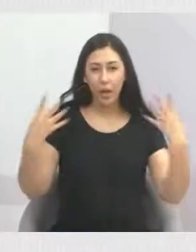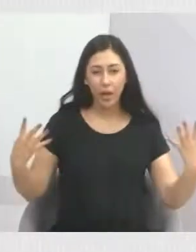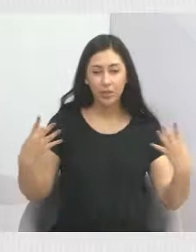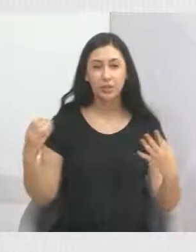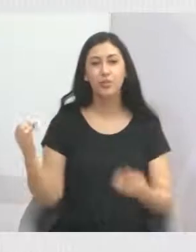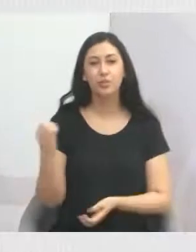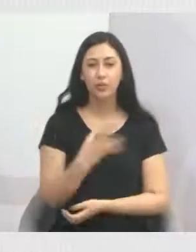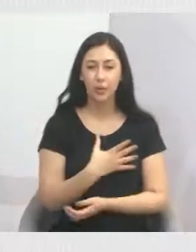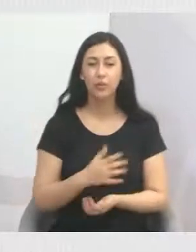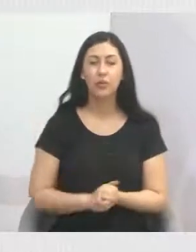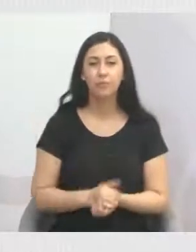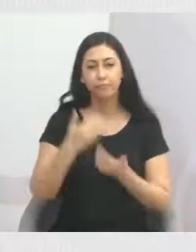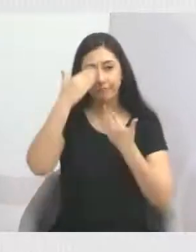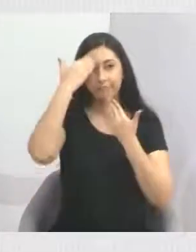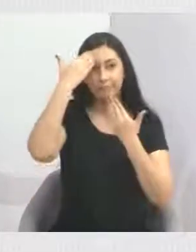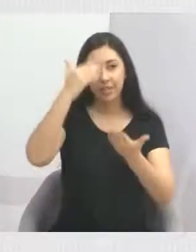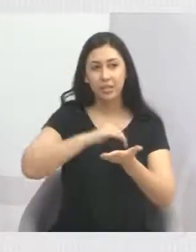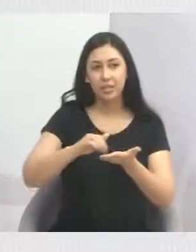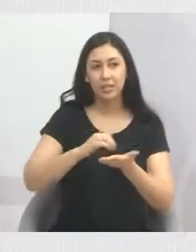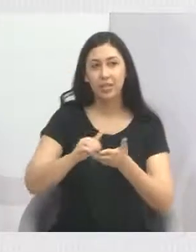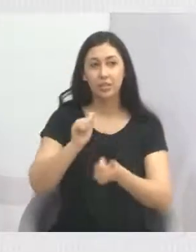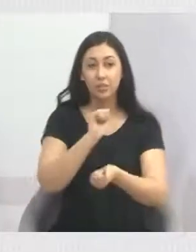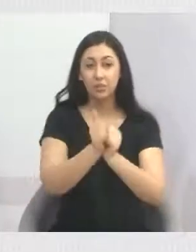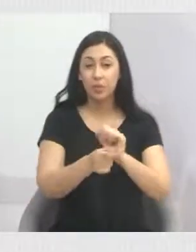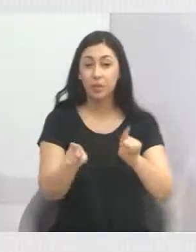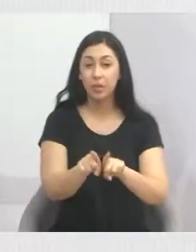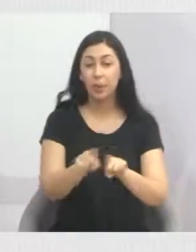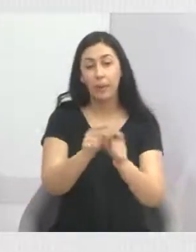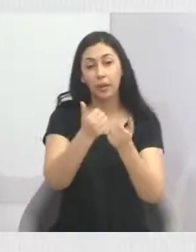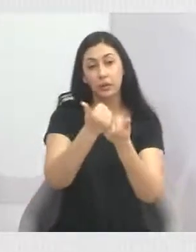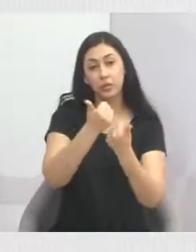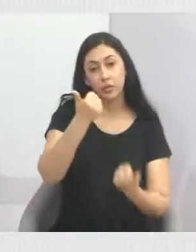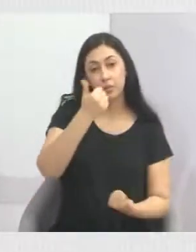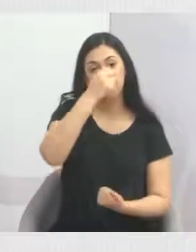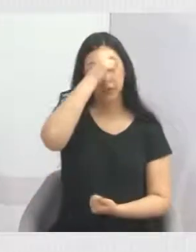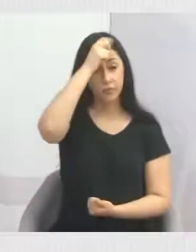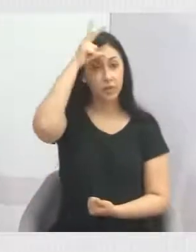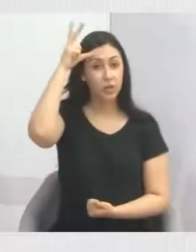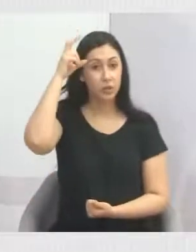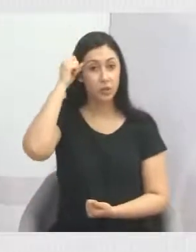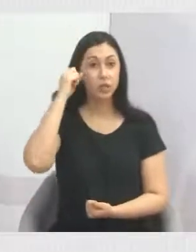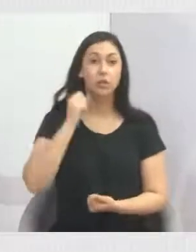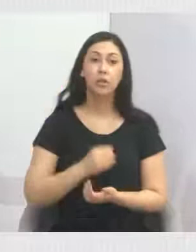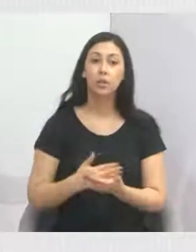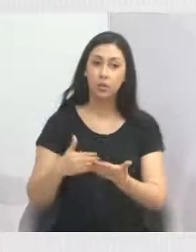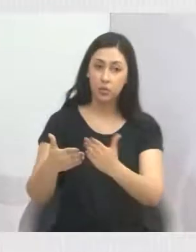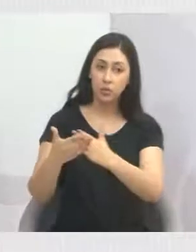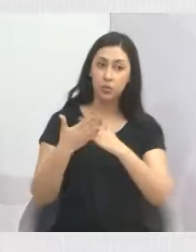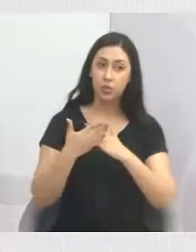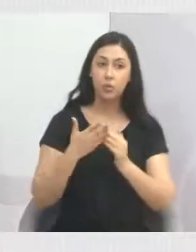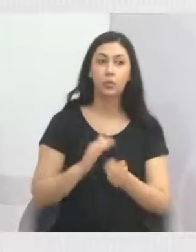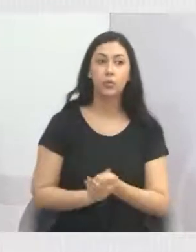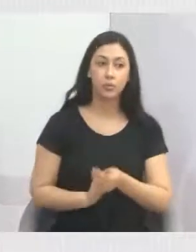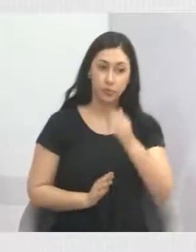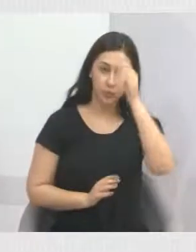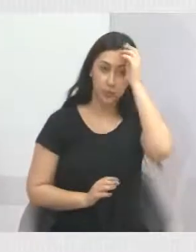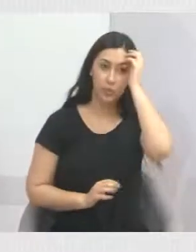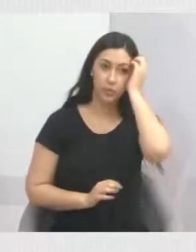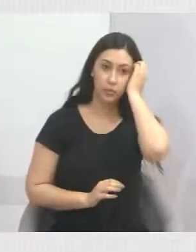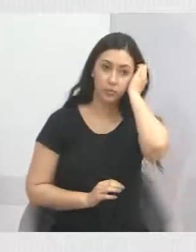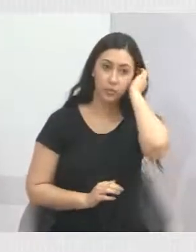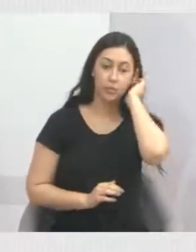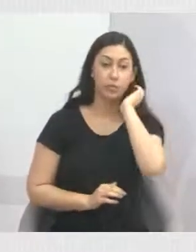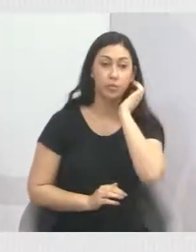Obrigado, Dori, Secretaria de Esporte aí. E subprefeitura do Parque Meia Lua, que ajudou. O Choco está ali do lado, é o subprefeito que está colocando a rede